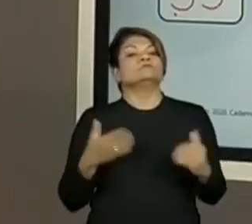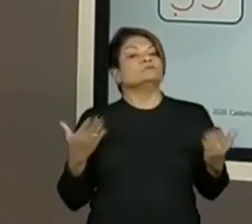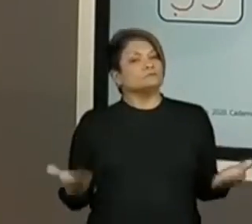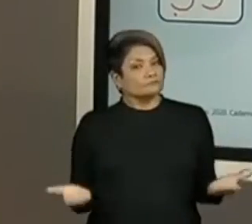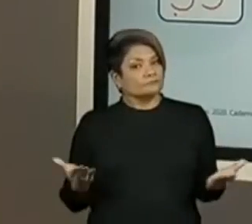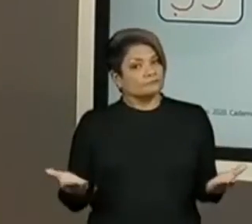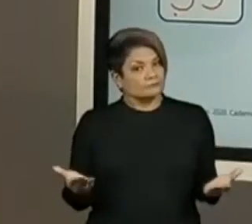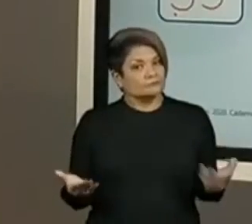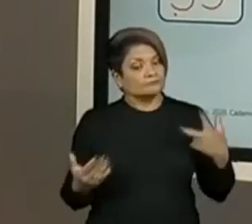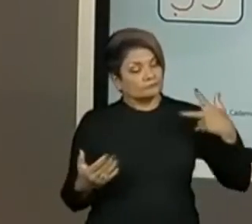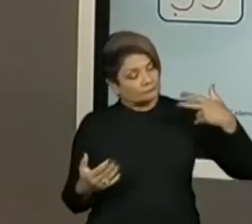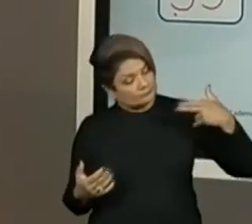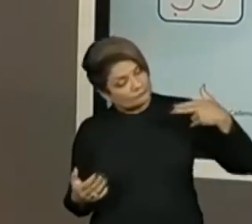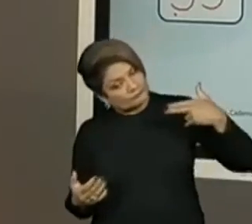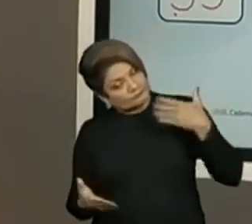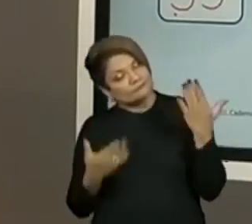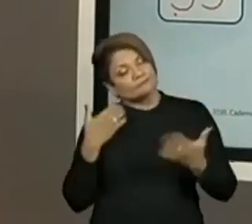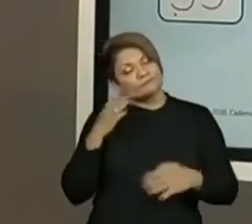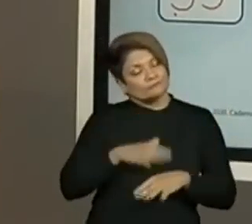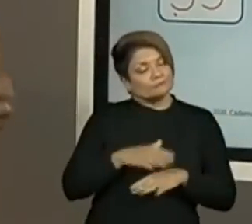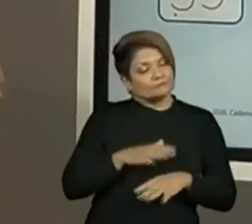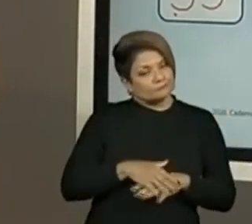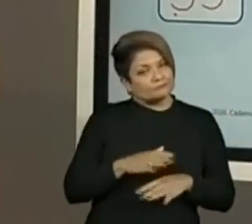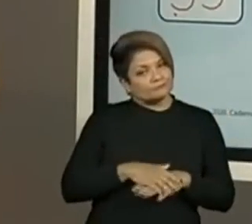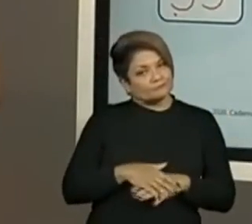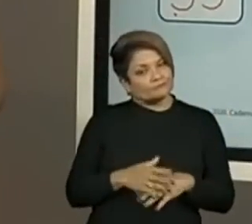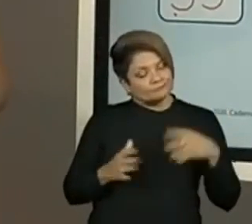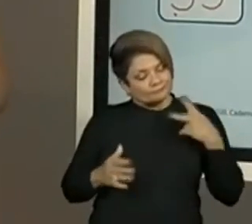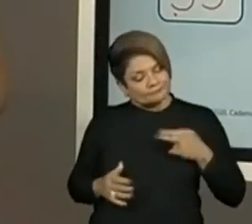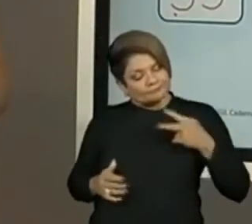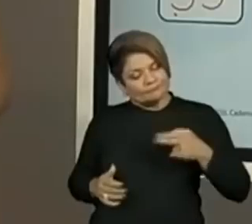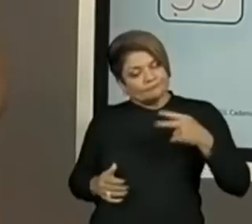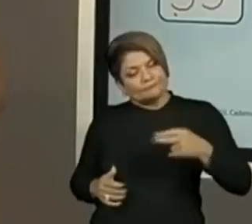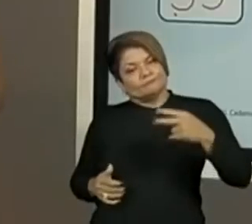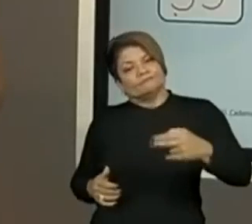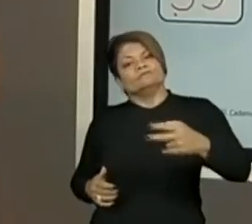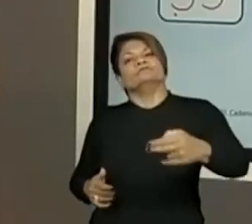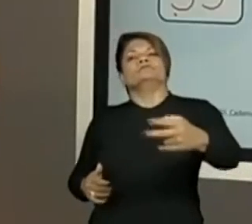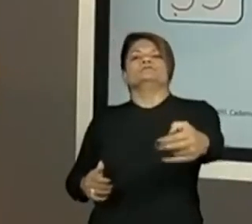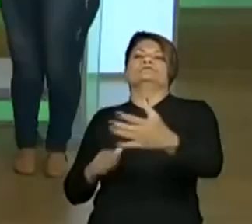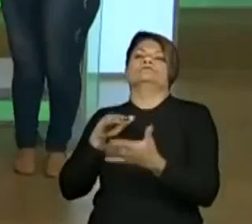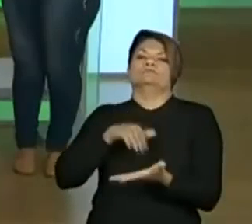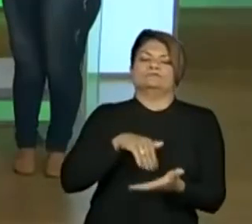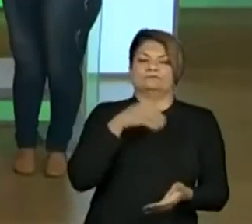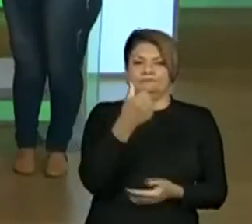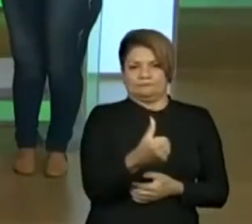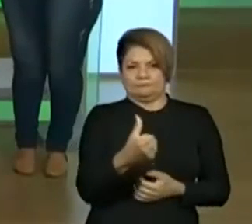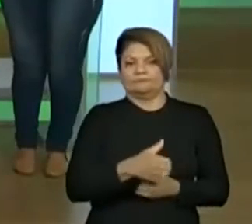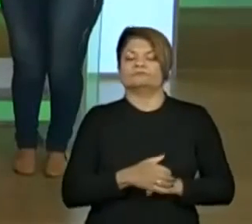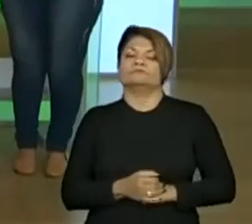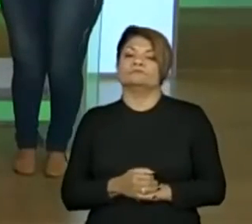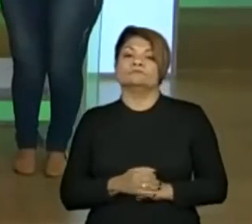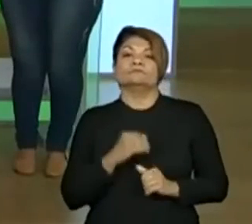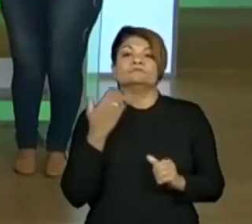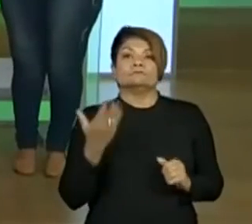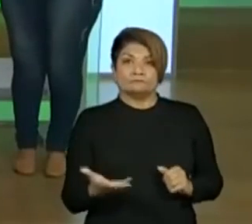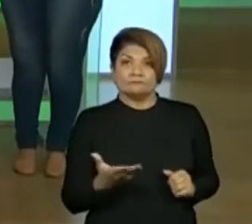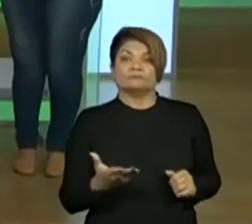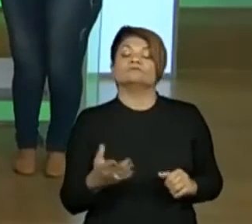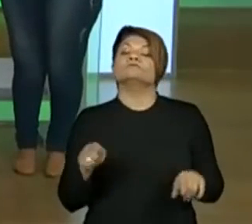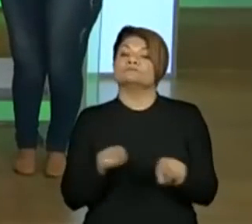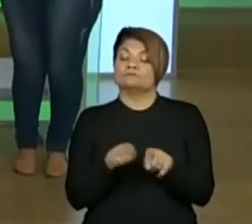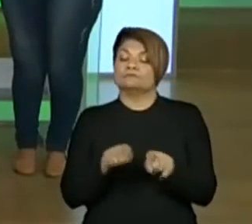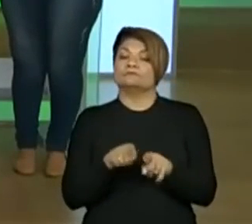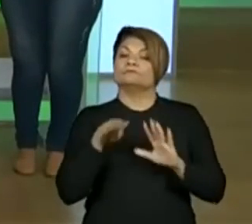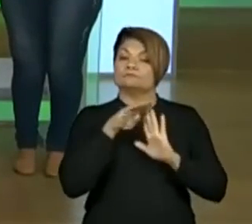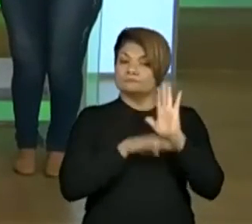ser dobradinhas de matemática, tá bom? Duplas, assim, e acaba, acompanhadinhas. E acaba interferindo na sequência